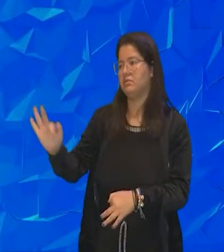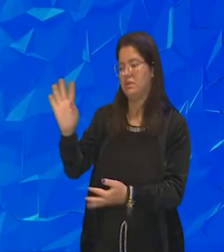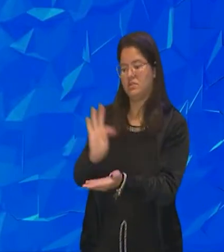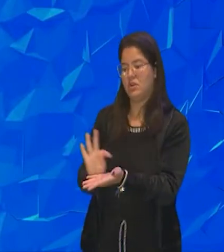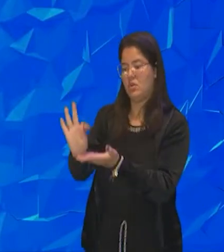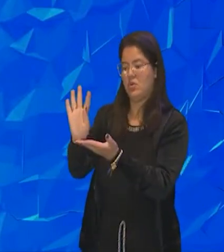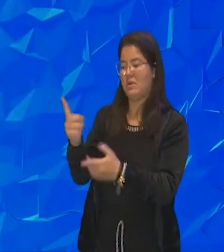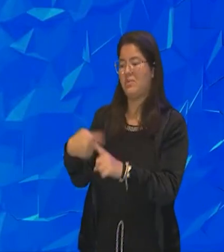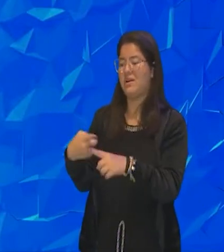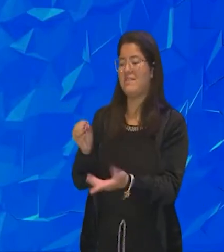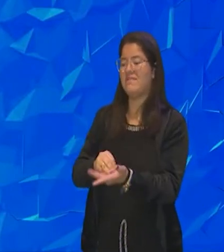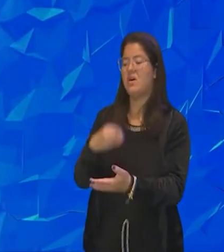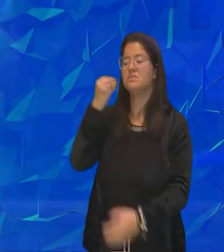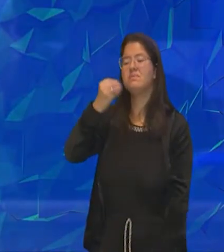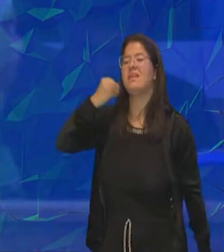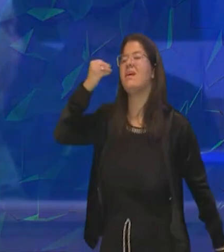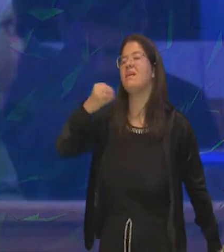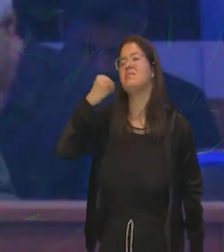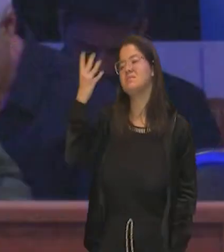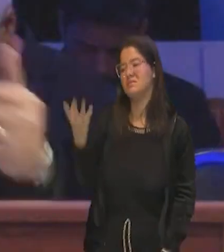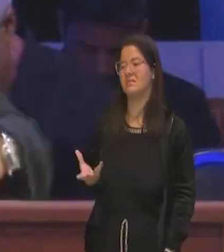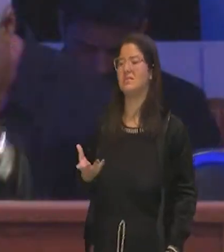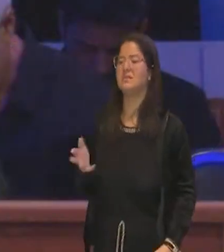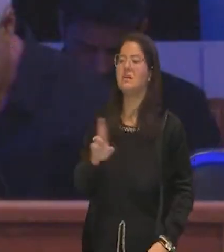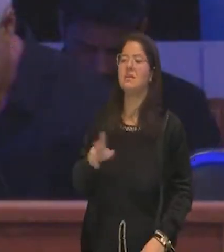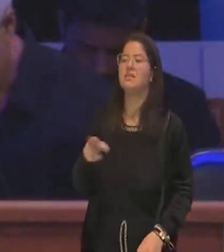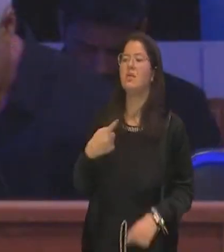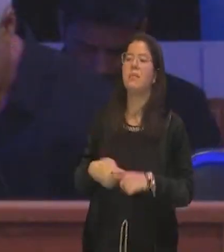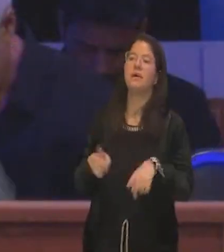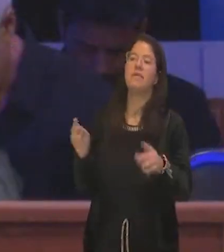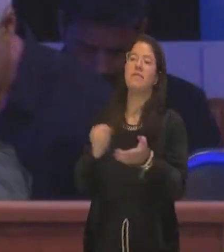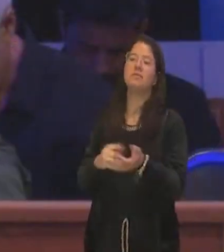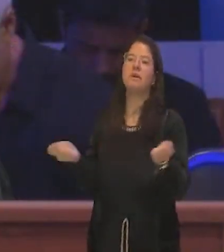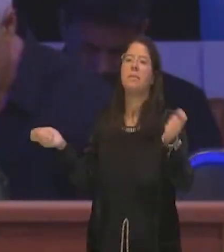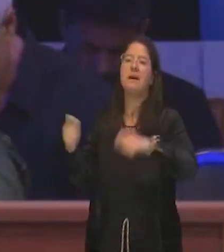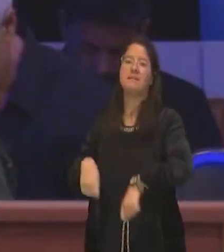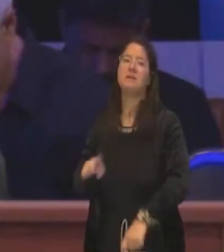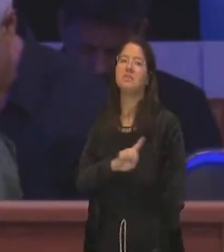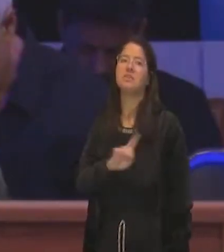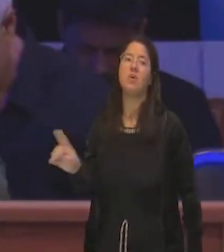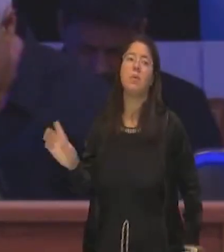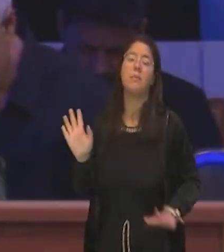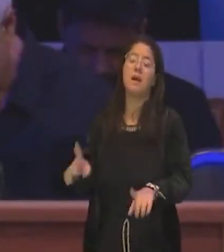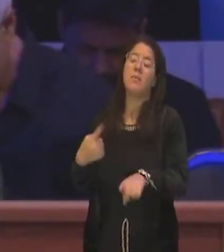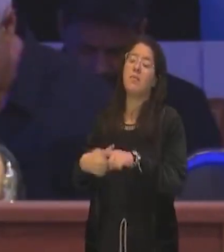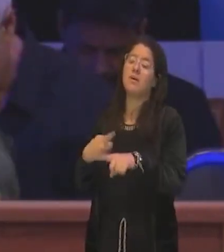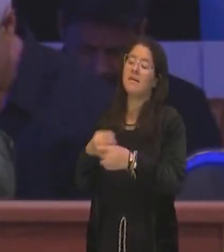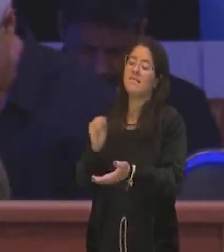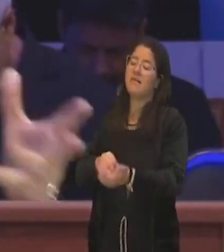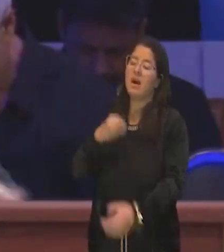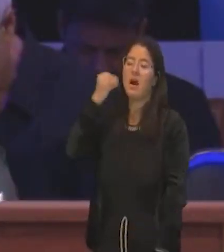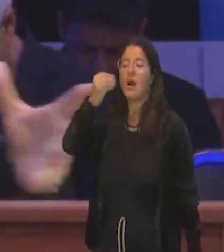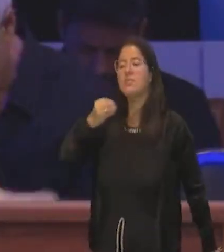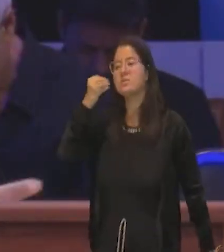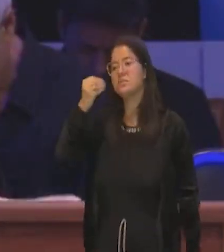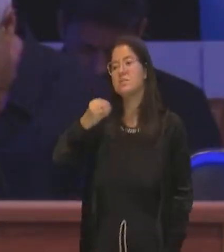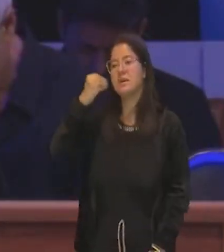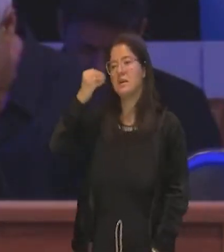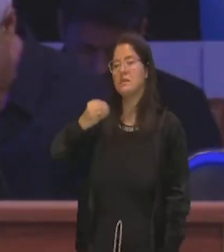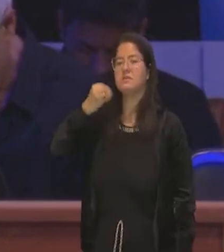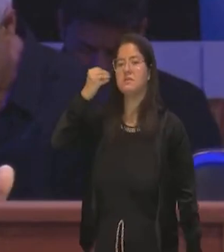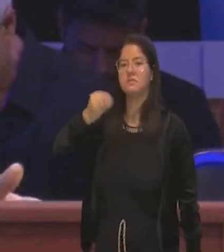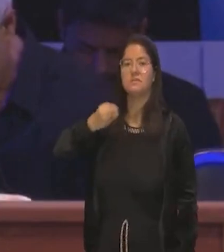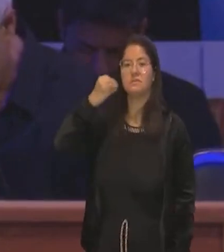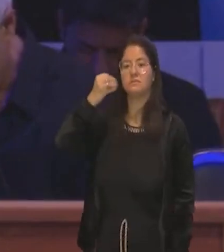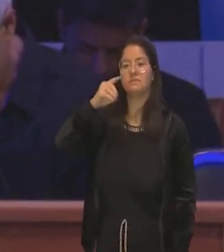sua inexperiência, nem tanto pela sua capacidade de gerenciamento ou relacional ou qualquer